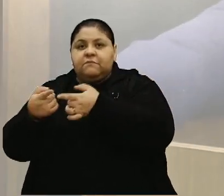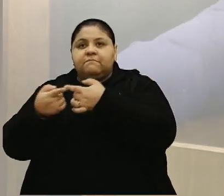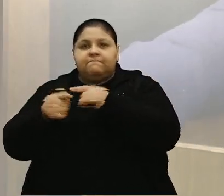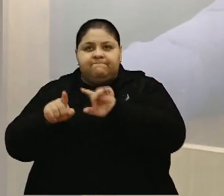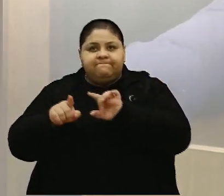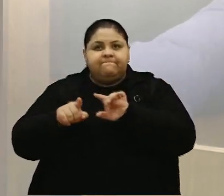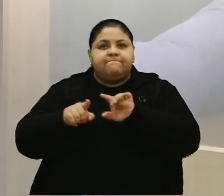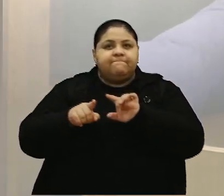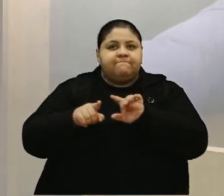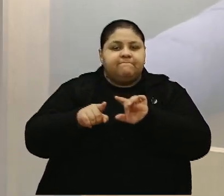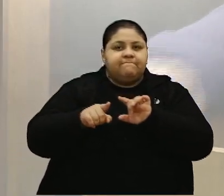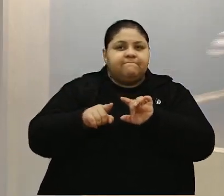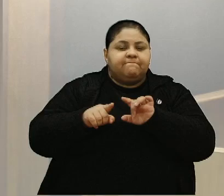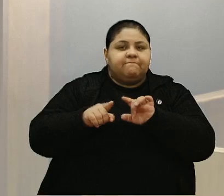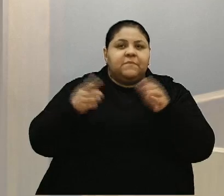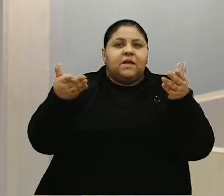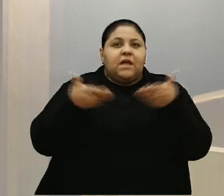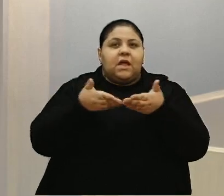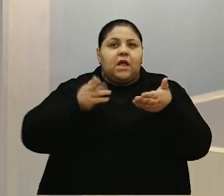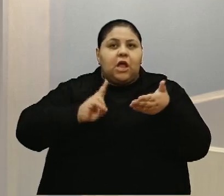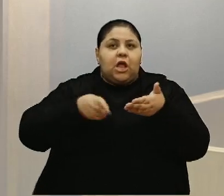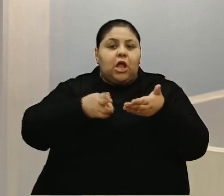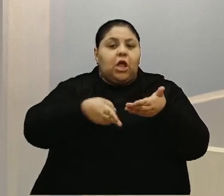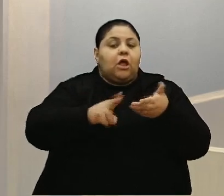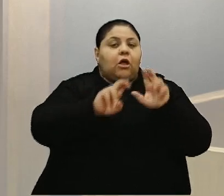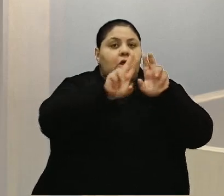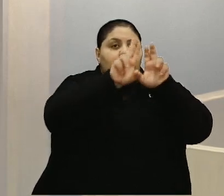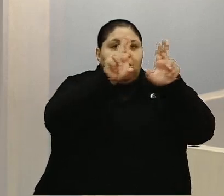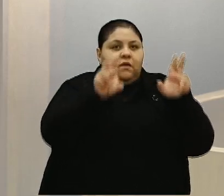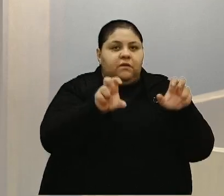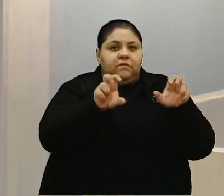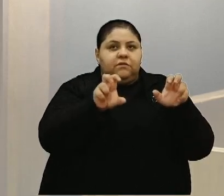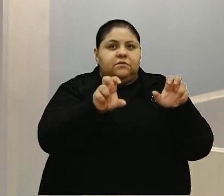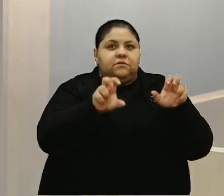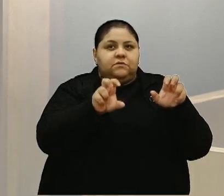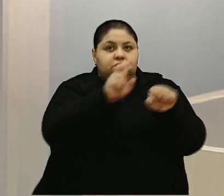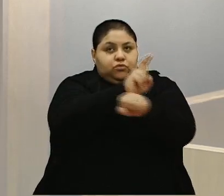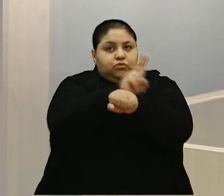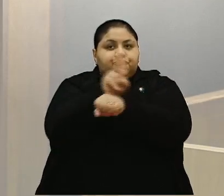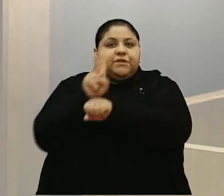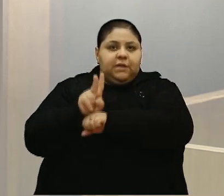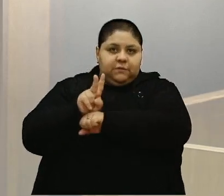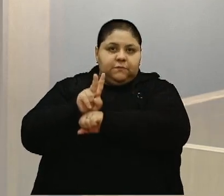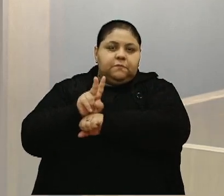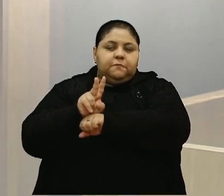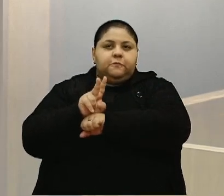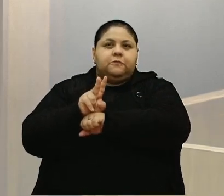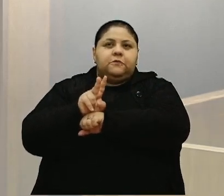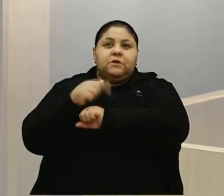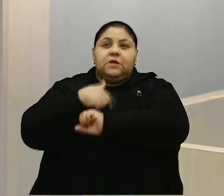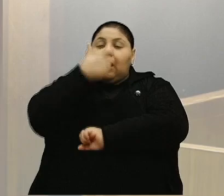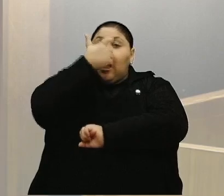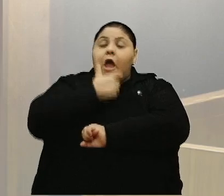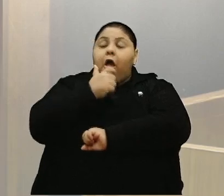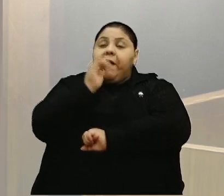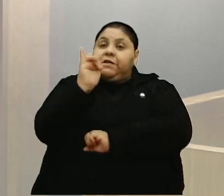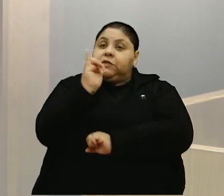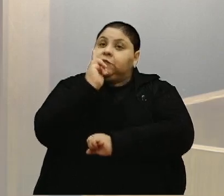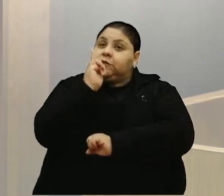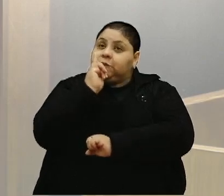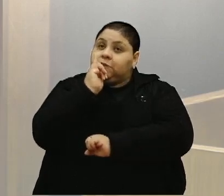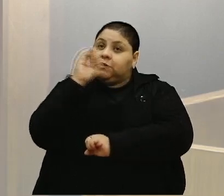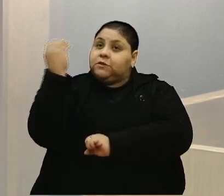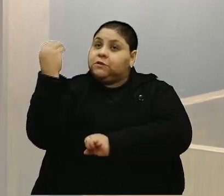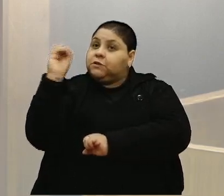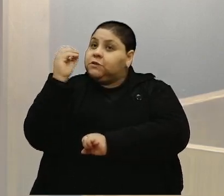volta, vereador Velocino. Vamos seguir nesse tema da prevenção. Eu acho que o exemplo de Porto